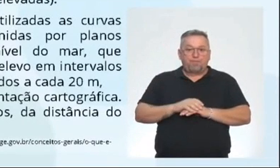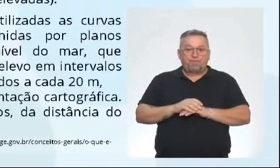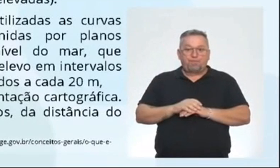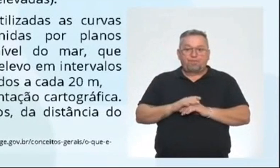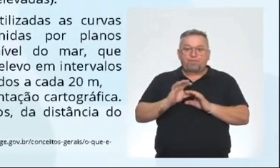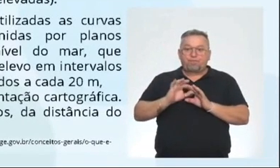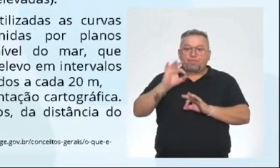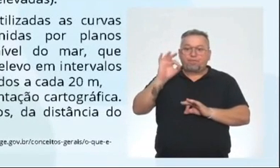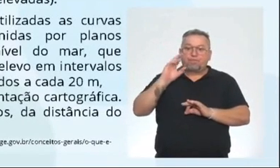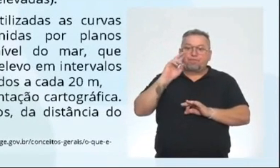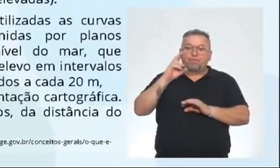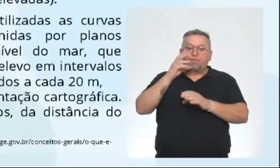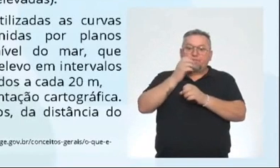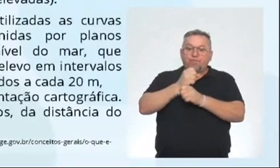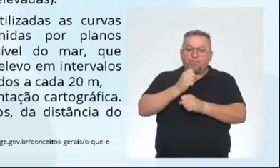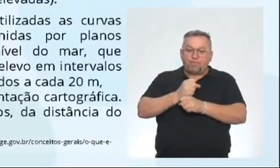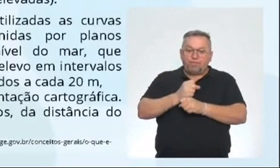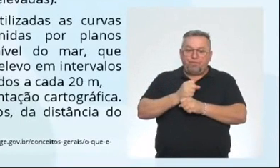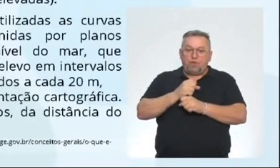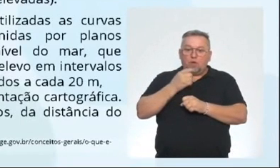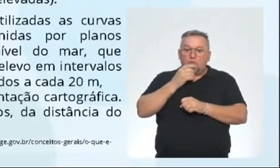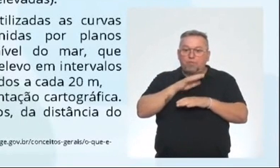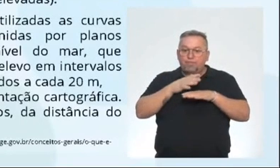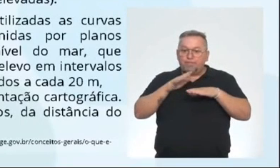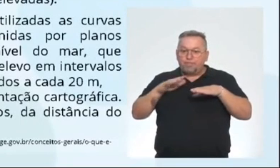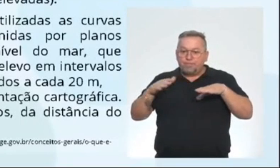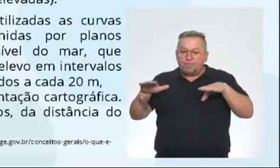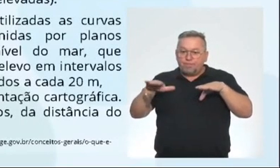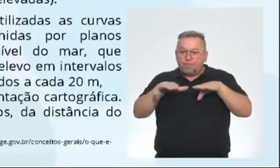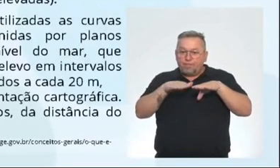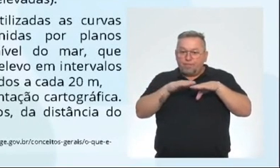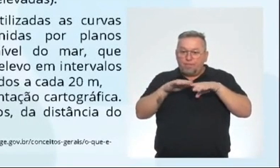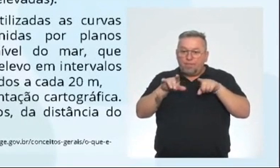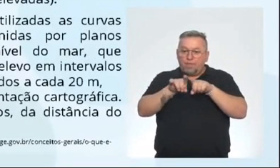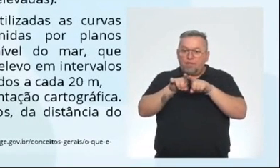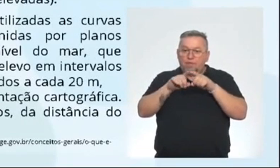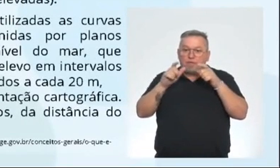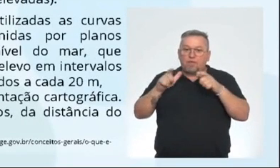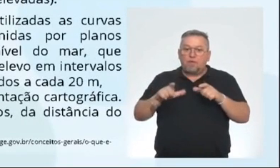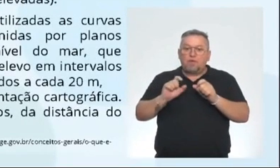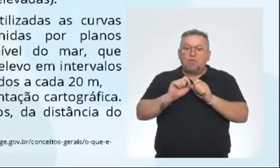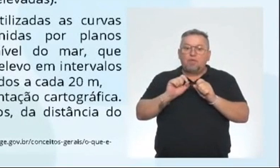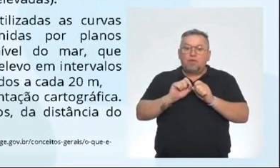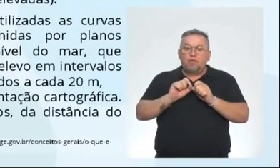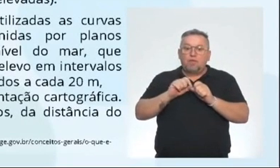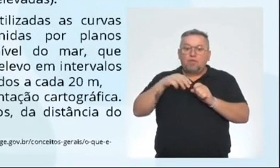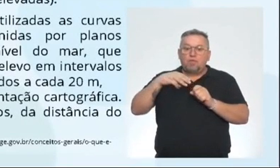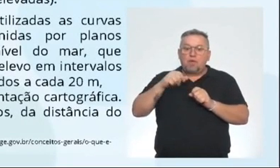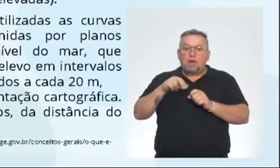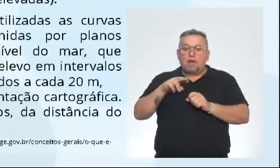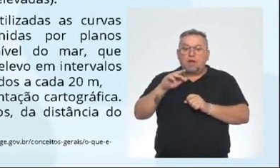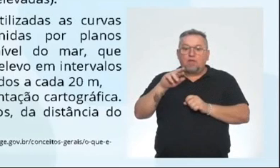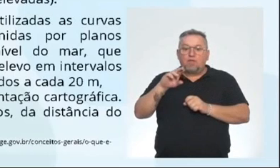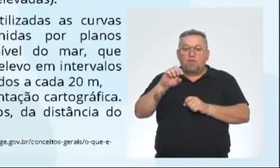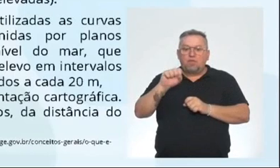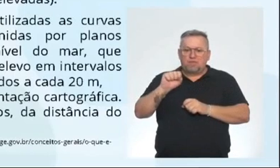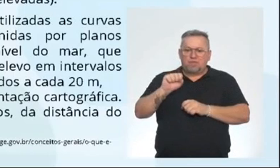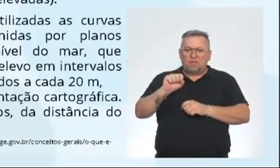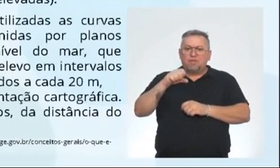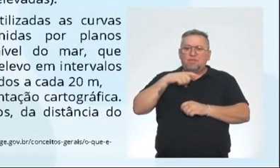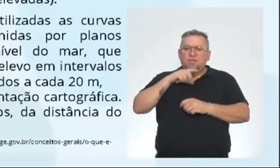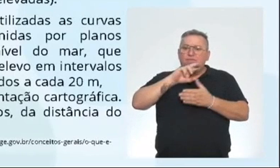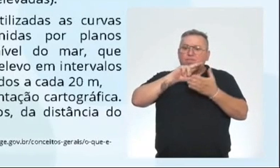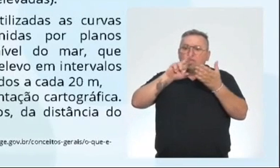são contadas a partir do nível médio dos mares, determinado por medições feitas pelos marégrafos